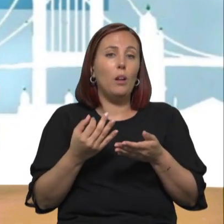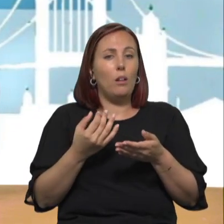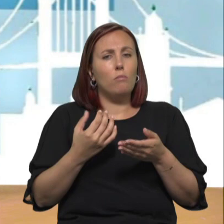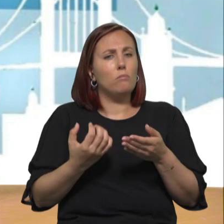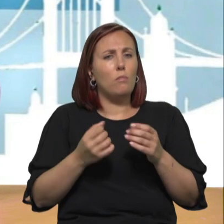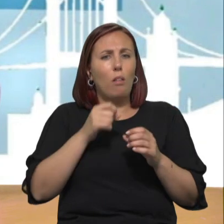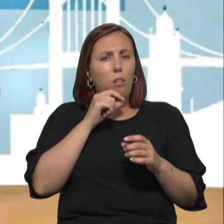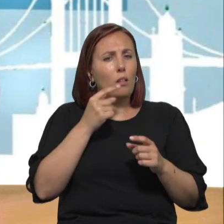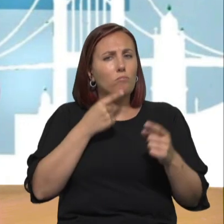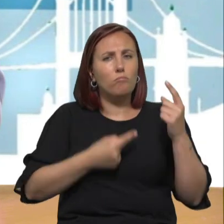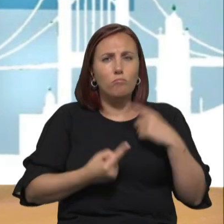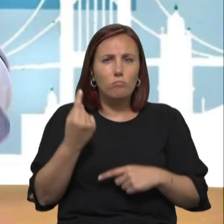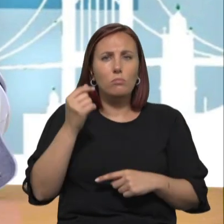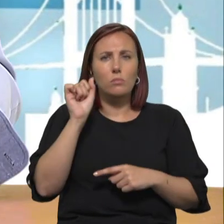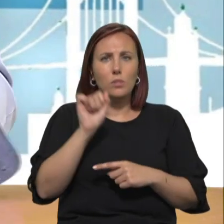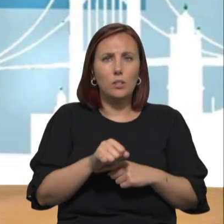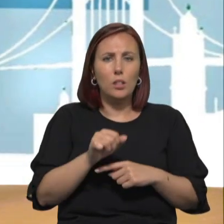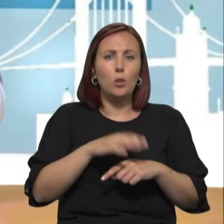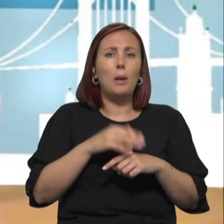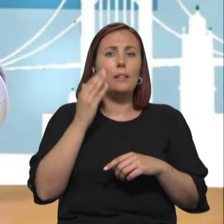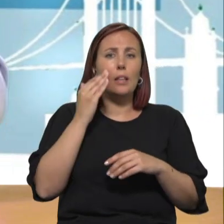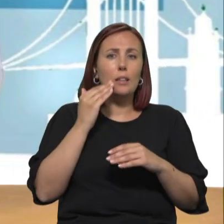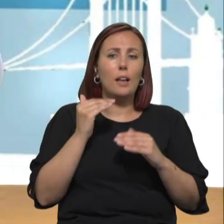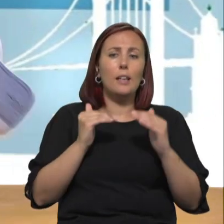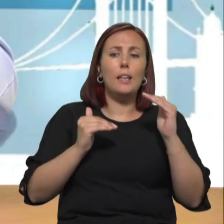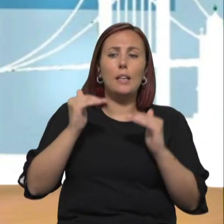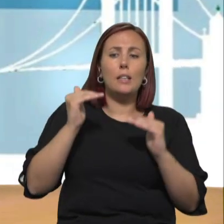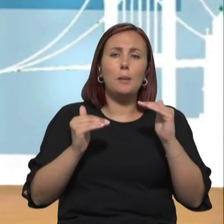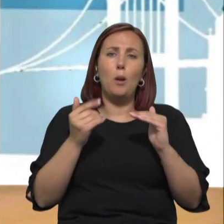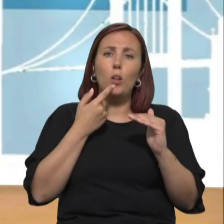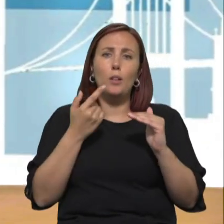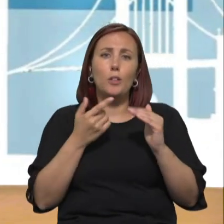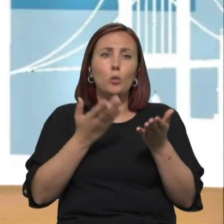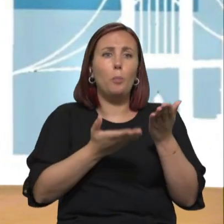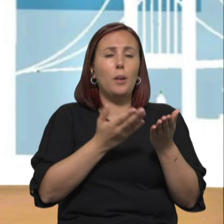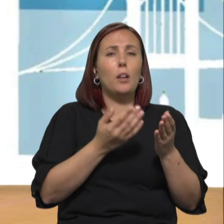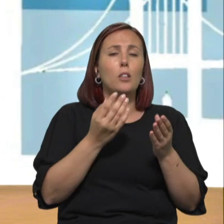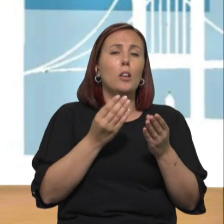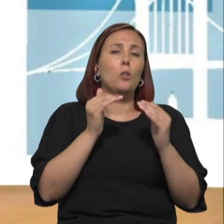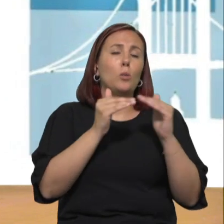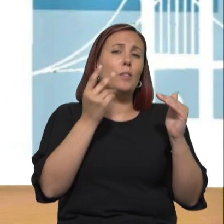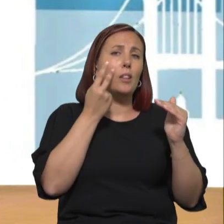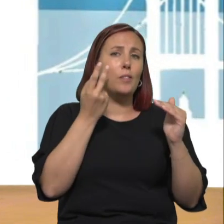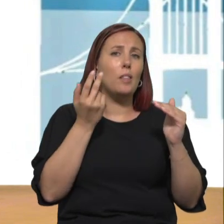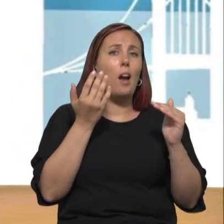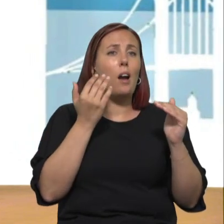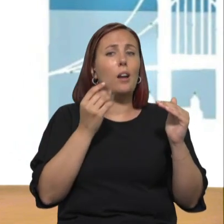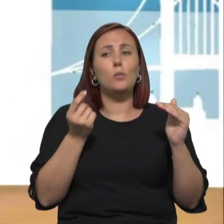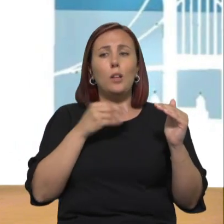reclamação de um reequilíbrio dos seus salários ao nível de vida que se nos